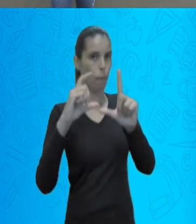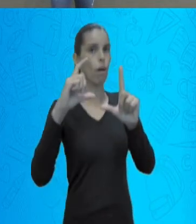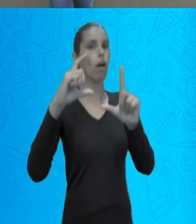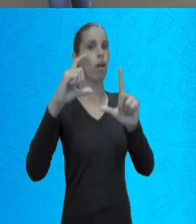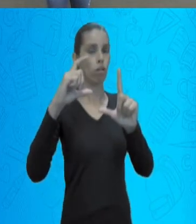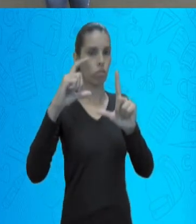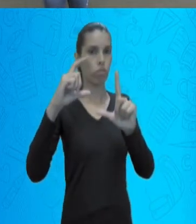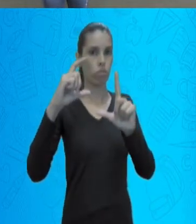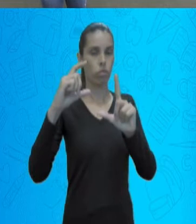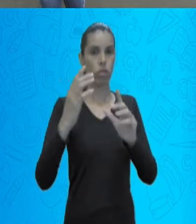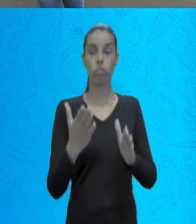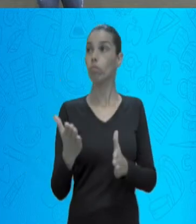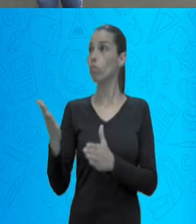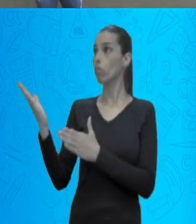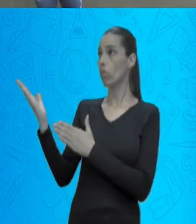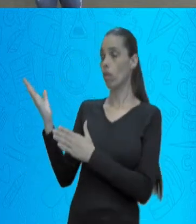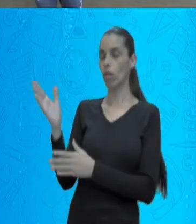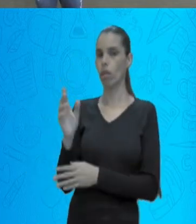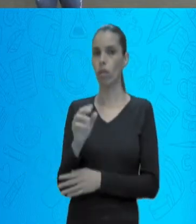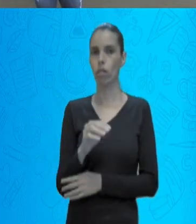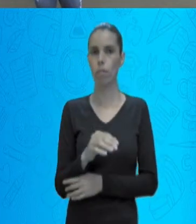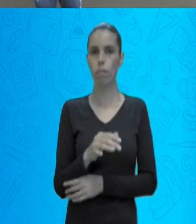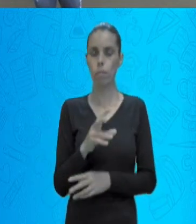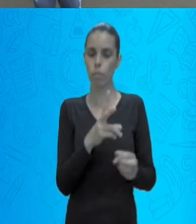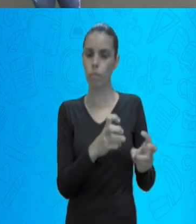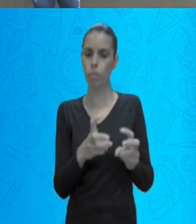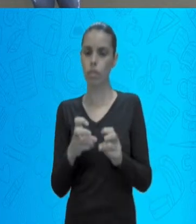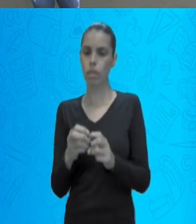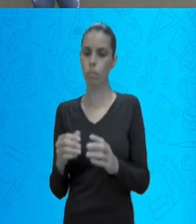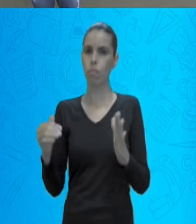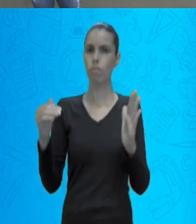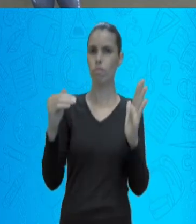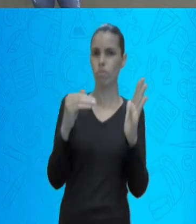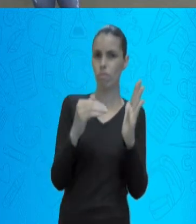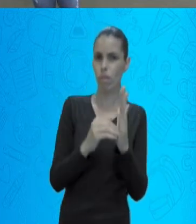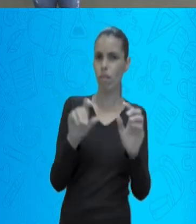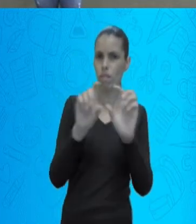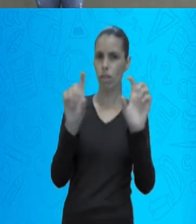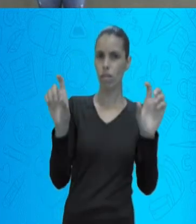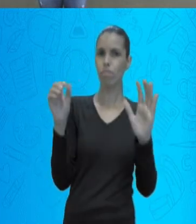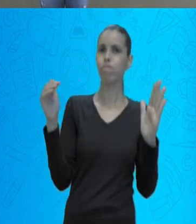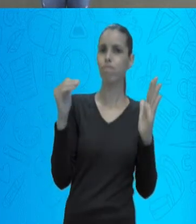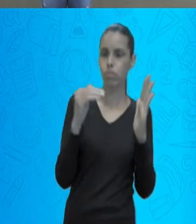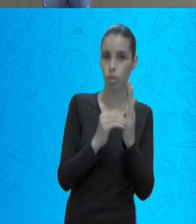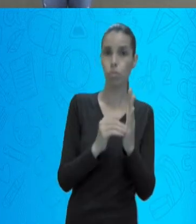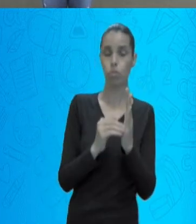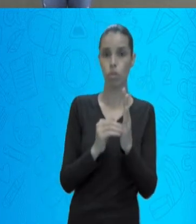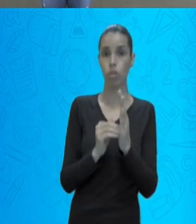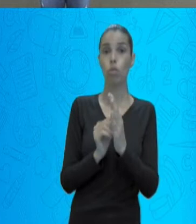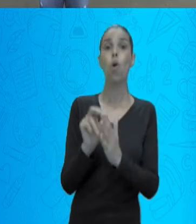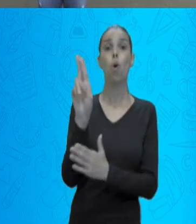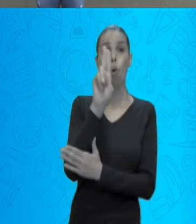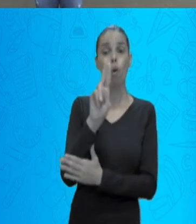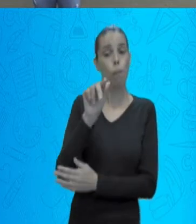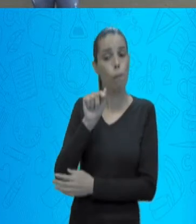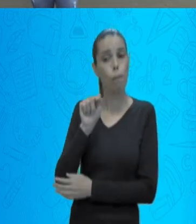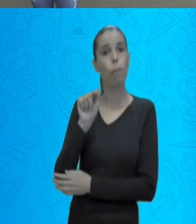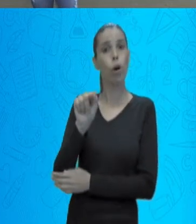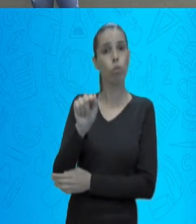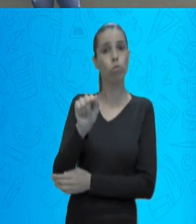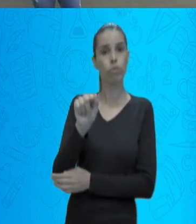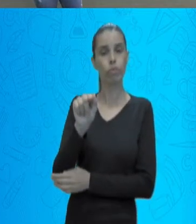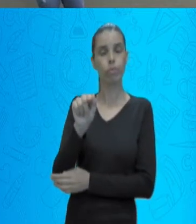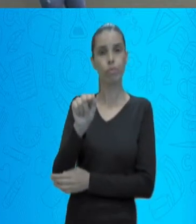família. Olha lá o ponto final. Acabou a minha frase, eu já terminei de dizer o que eu queria dizer, então eu coloco um ponto final. Olha aí, tem